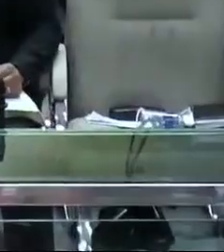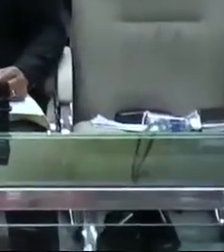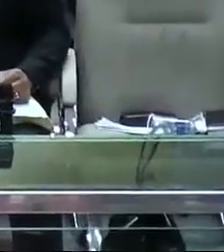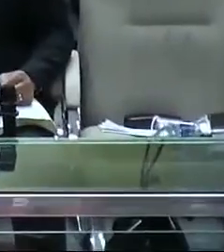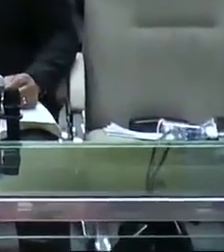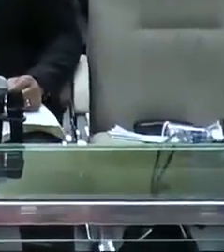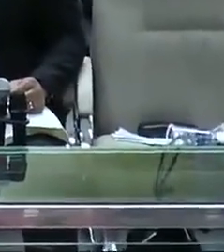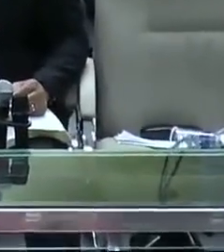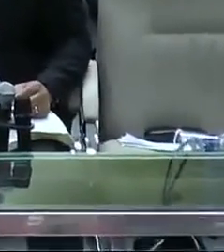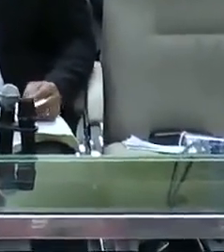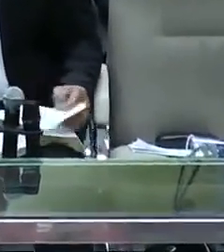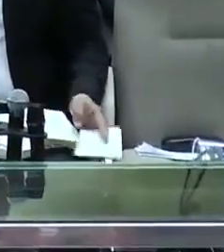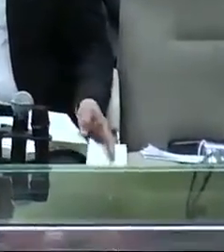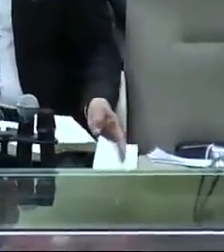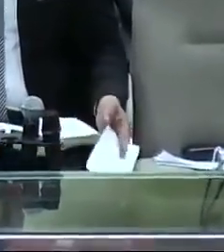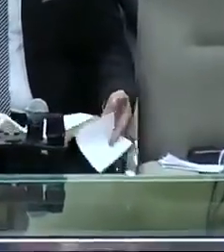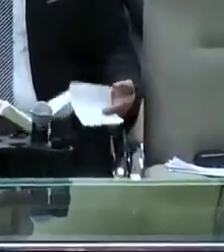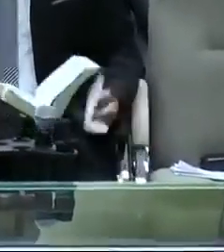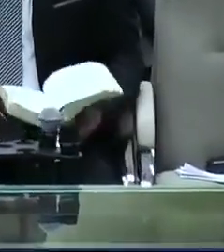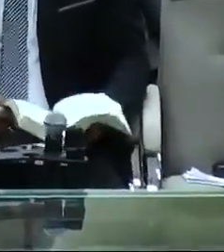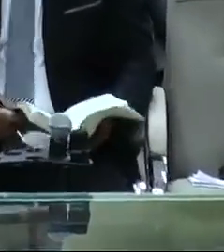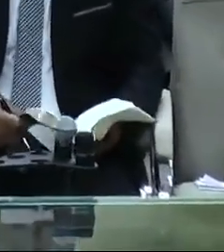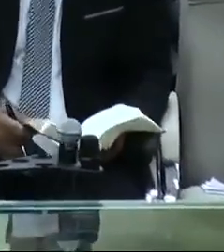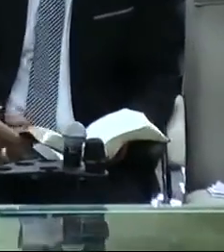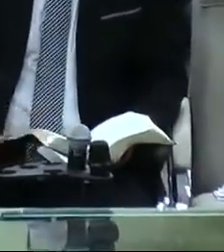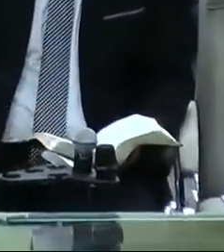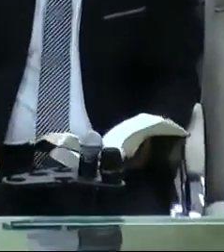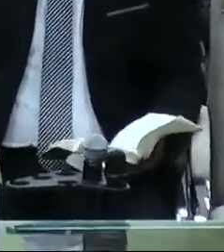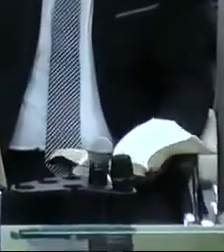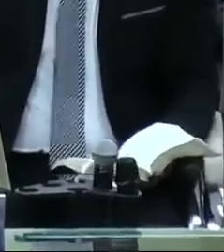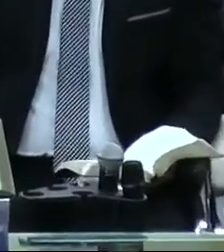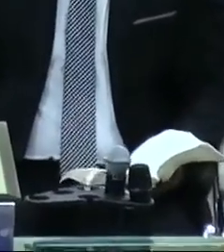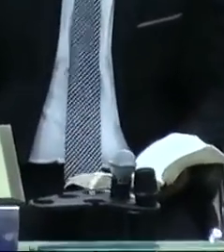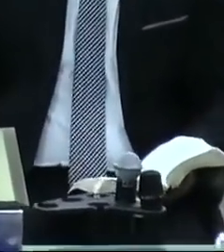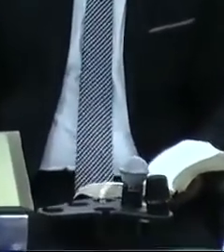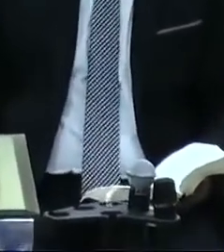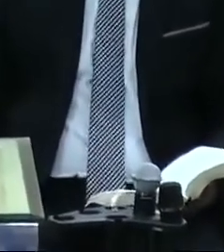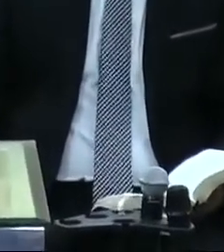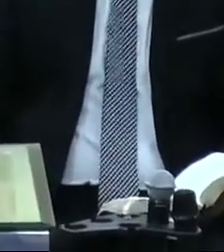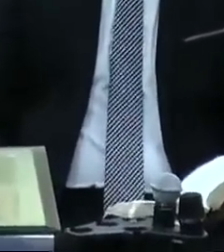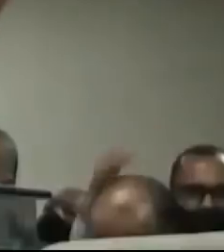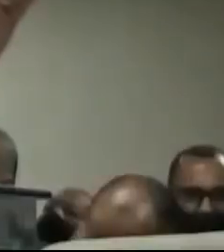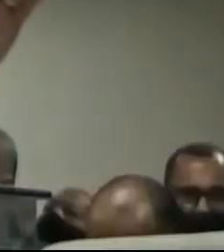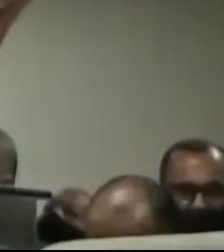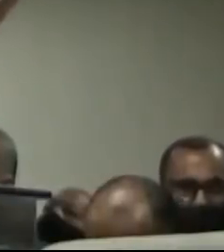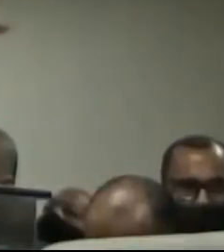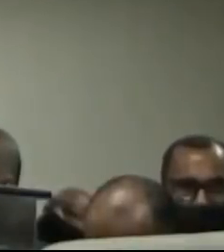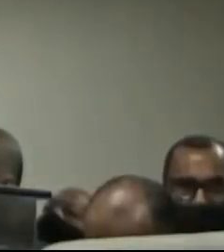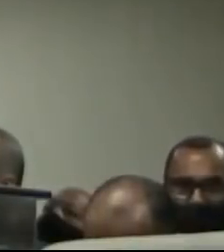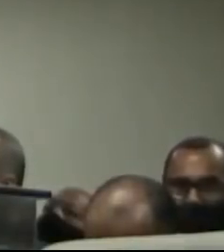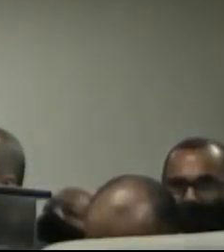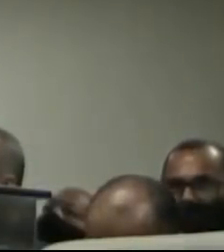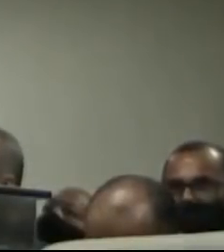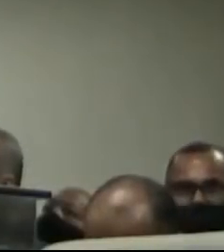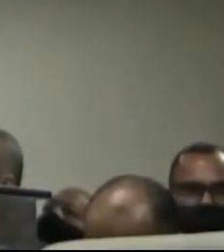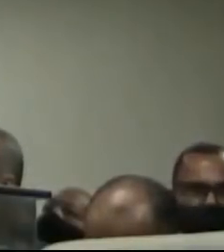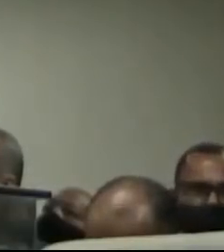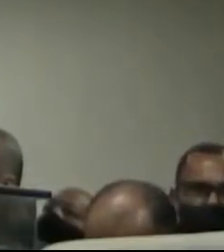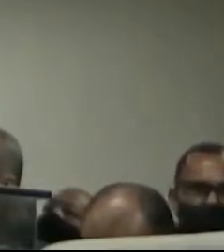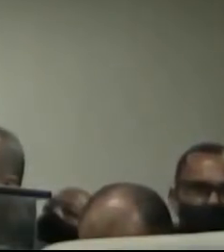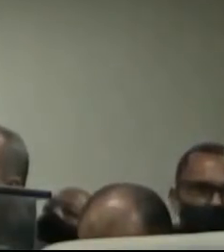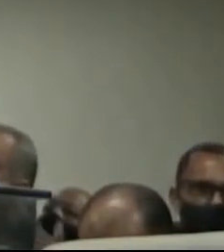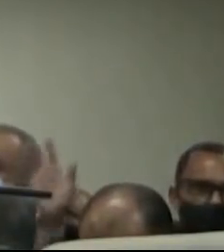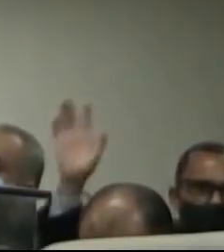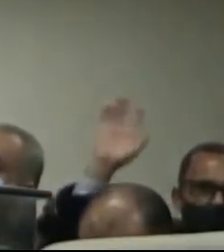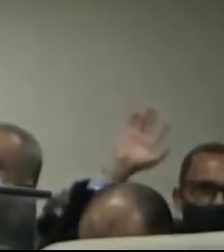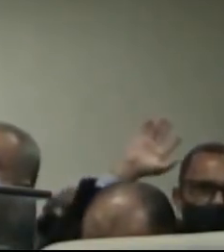Quem pode dar glória para Jesus nessa noite? Ainda tem brecha aí, hoje está tudo lacrado. Quem ainda tem uma brecha na alma para Jesus